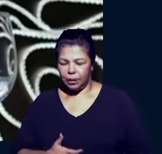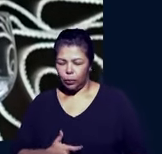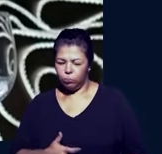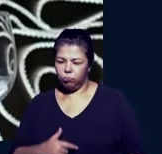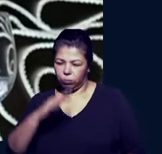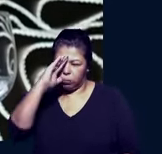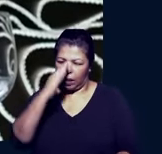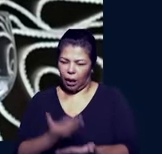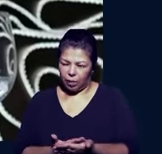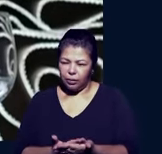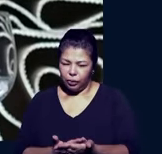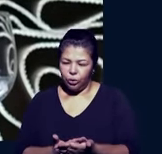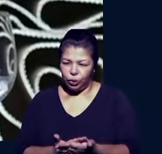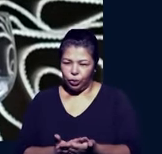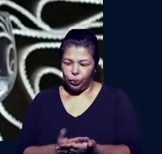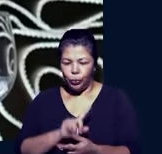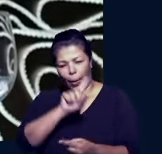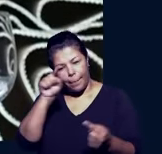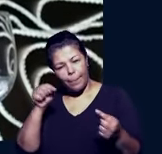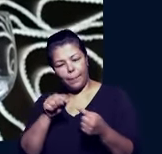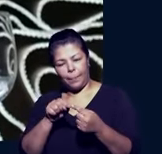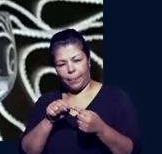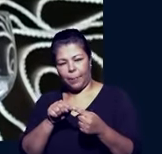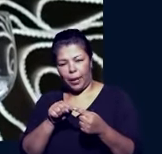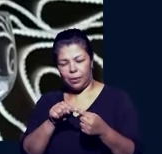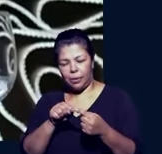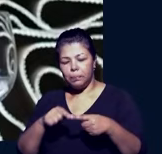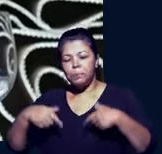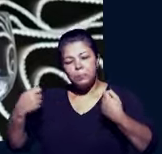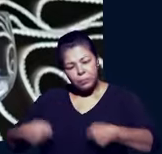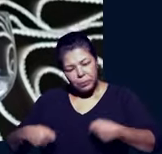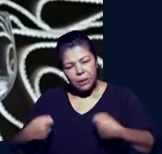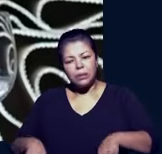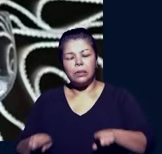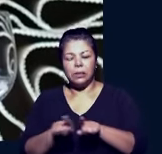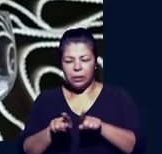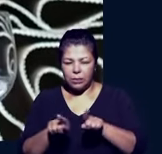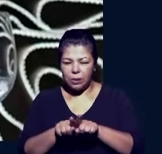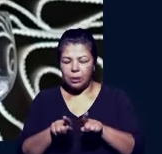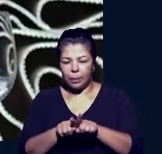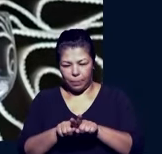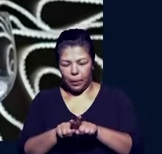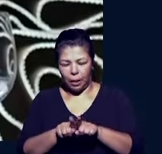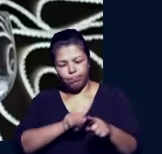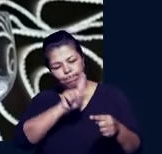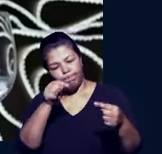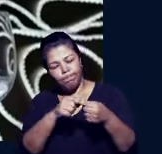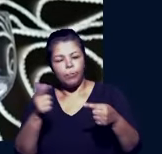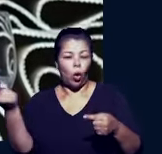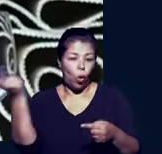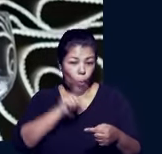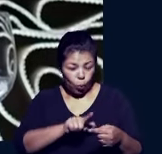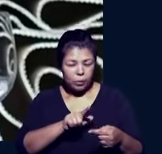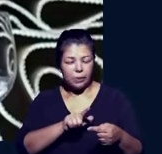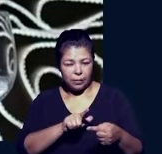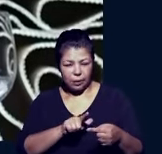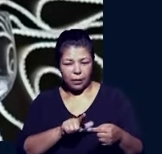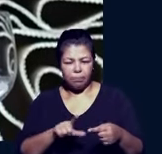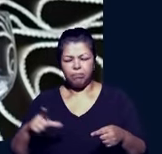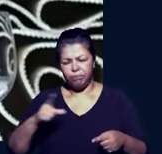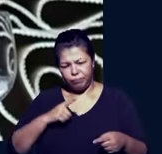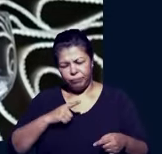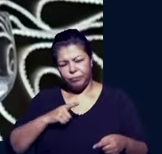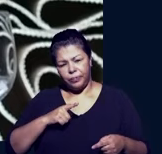que a meta a meta estabelecida meta de fato difícil de ser alcançada aqui tem economistas